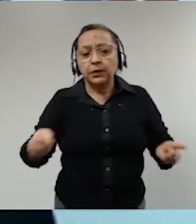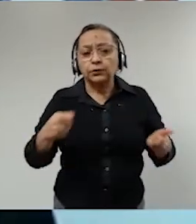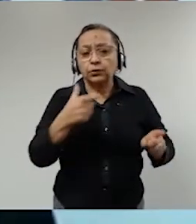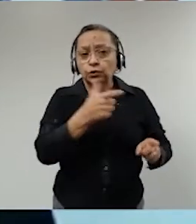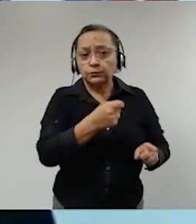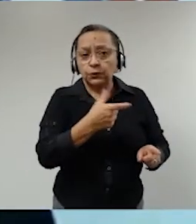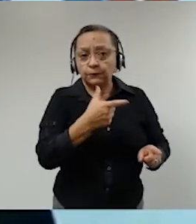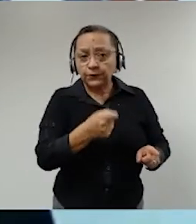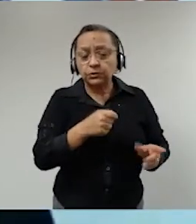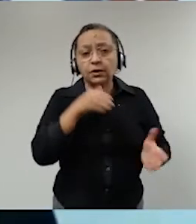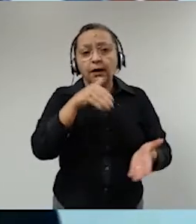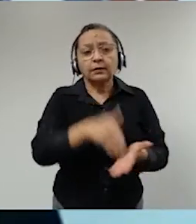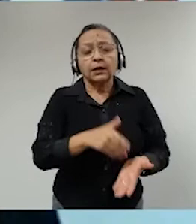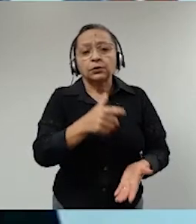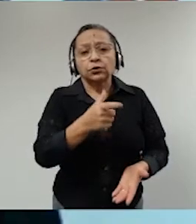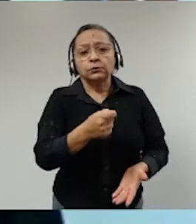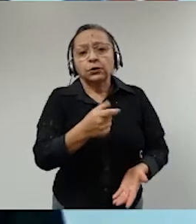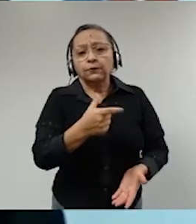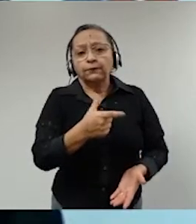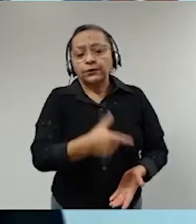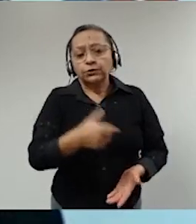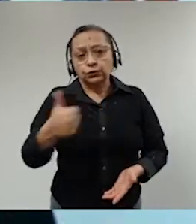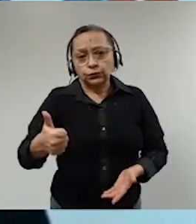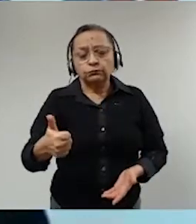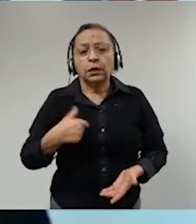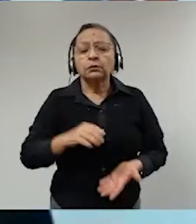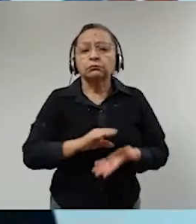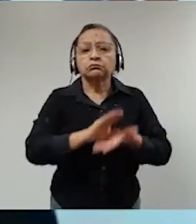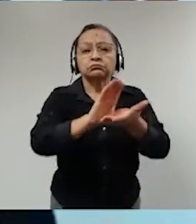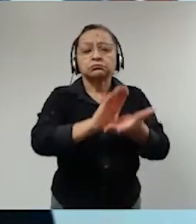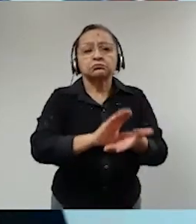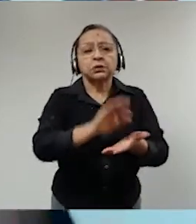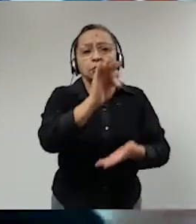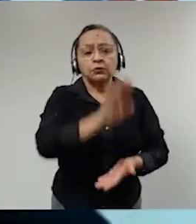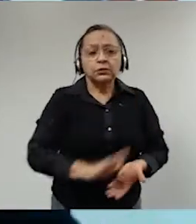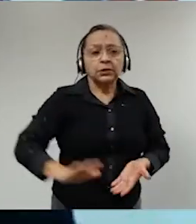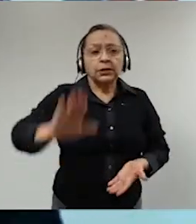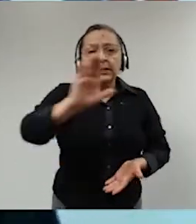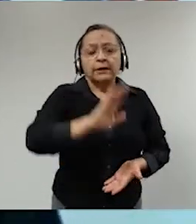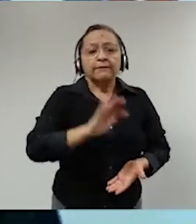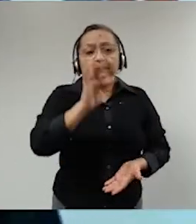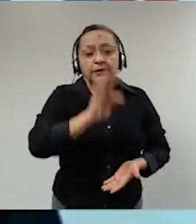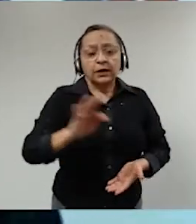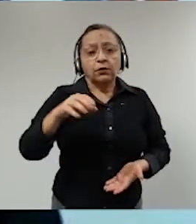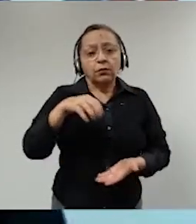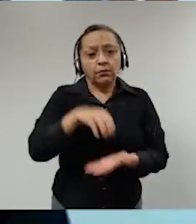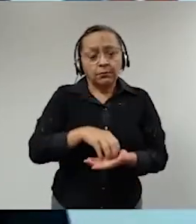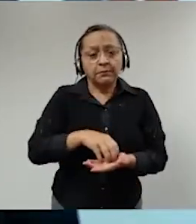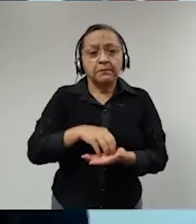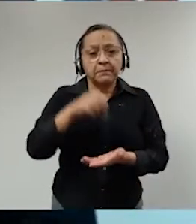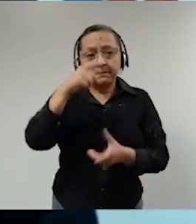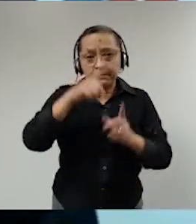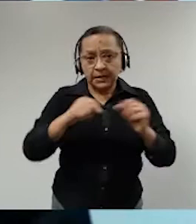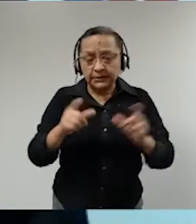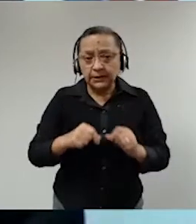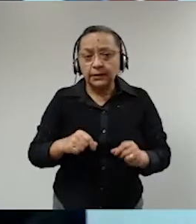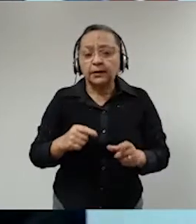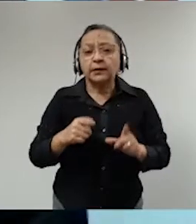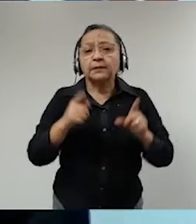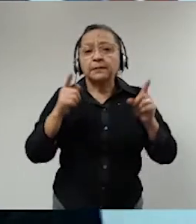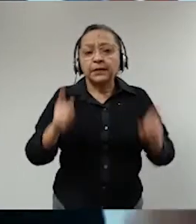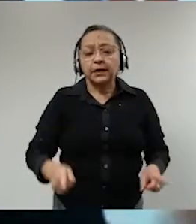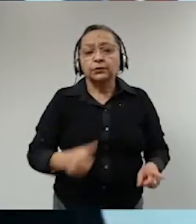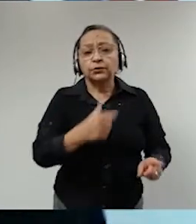federal da Ordem dos Advogados do Brasil, pela seccional do Distrito Federal, no triênio 2019 a